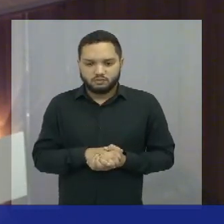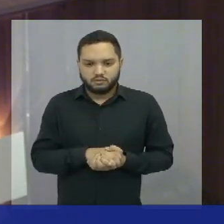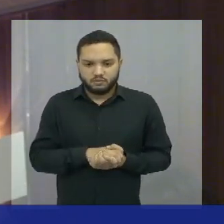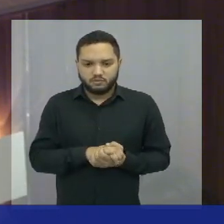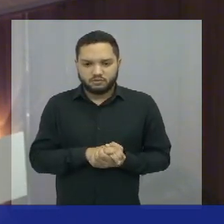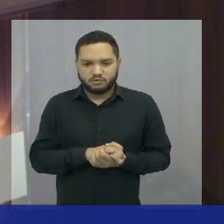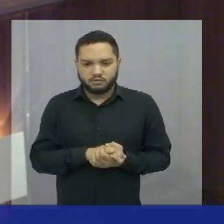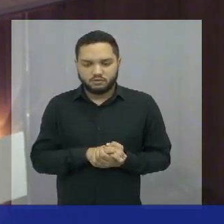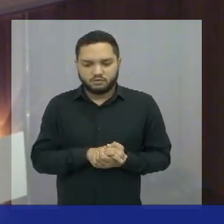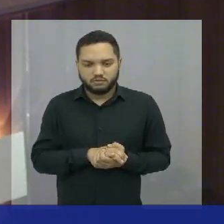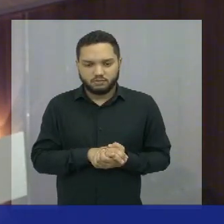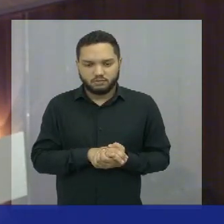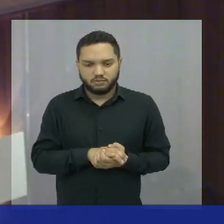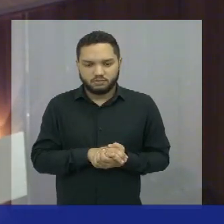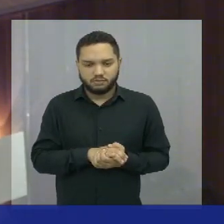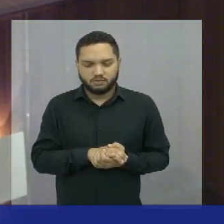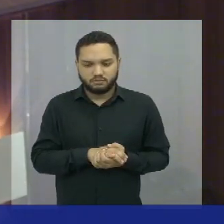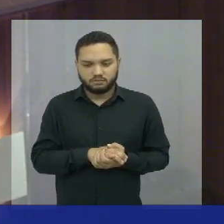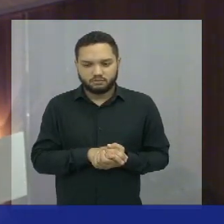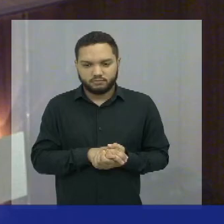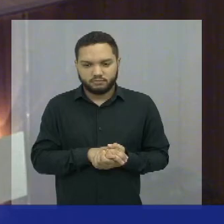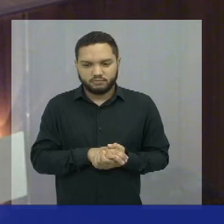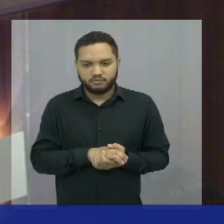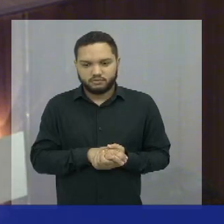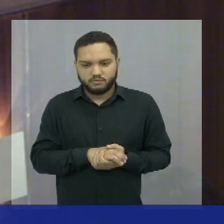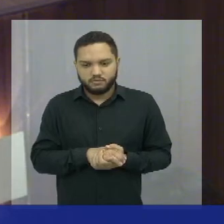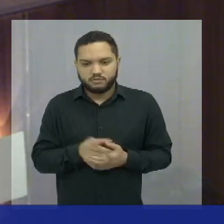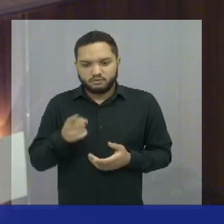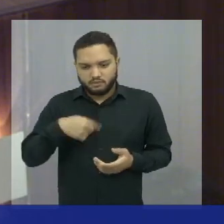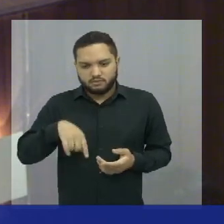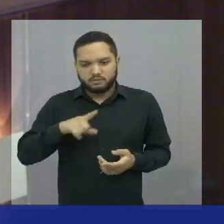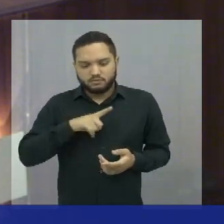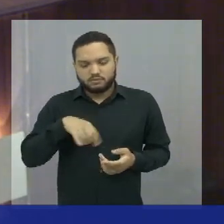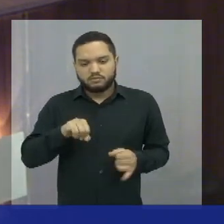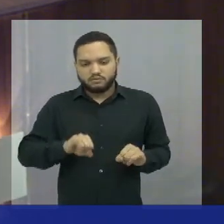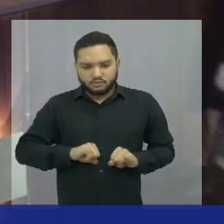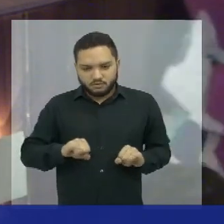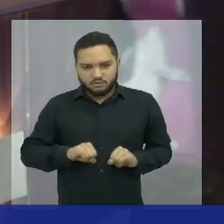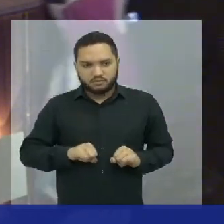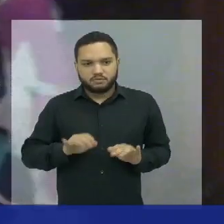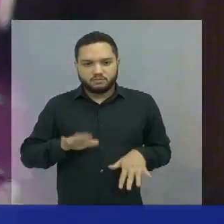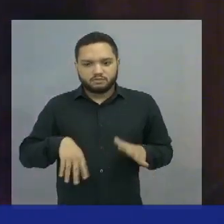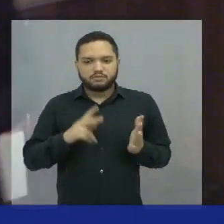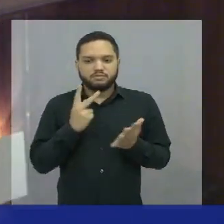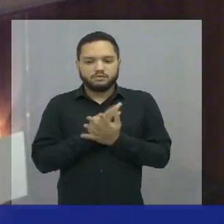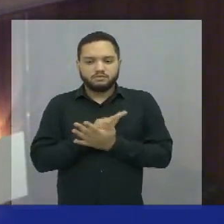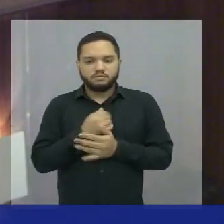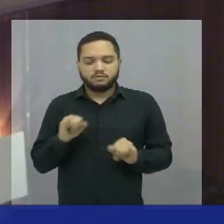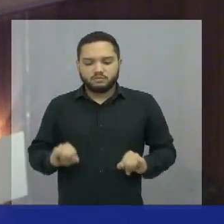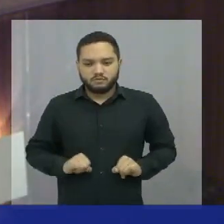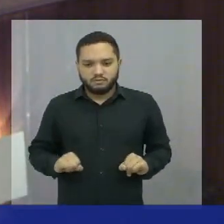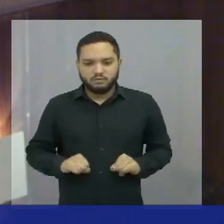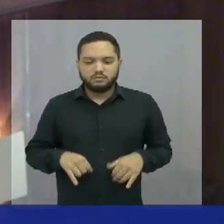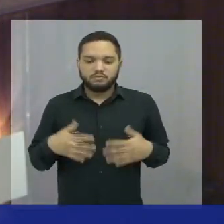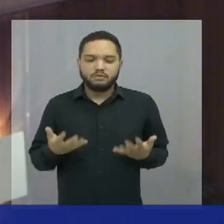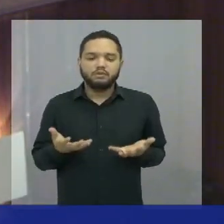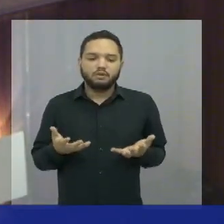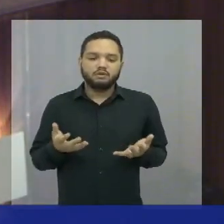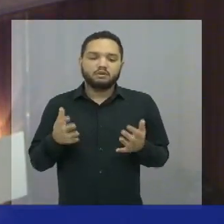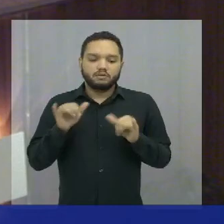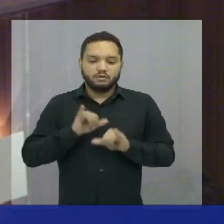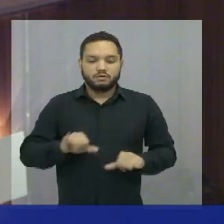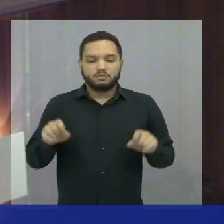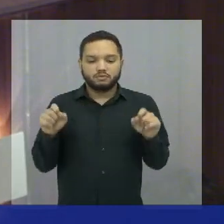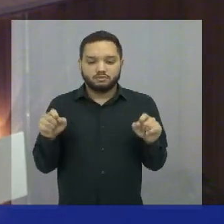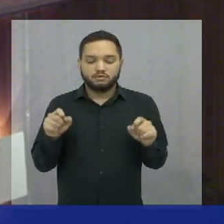das finalidades da Jefis. E a gente sofre com isso, muitas vezes. Então, a gente quer dizer que